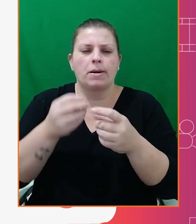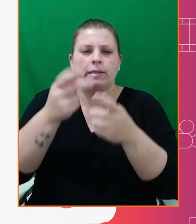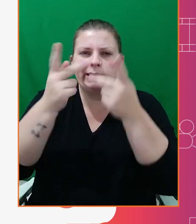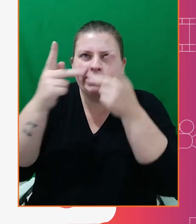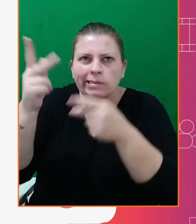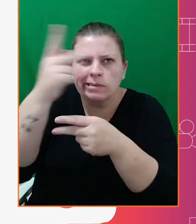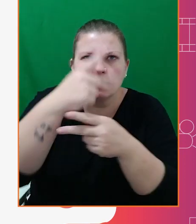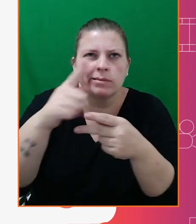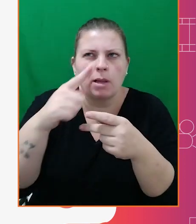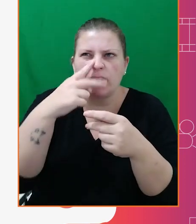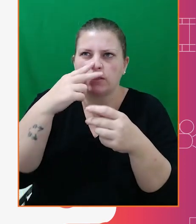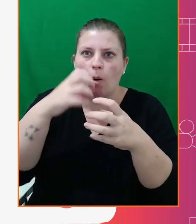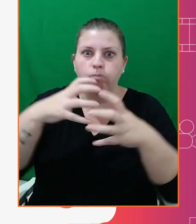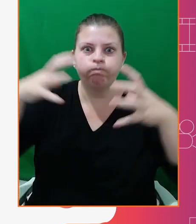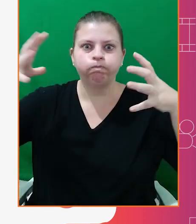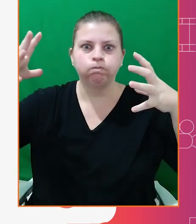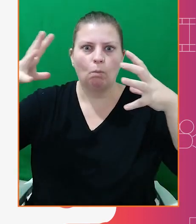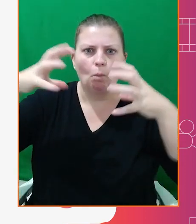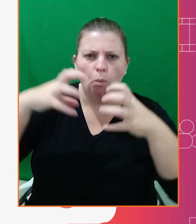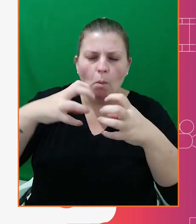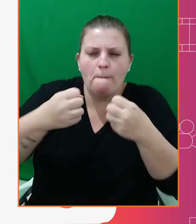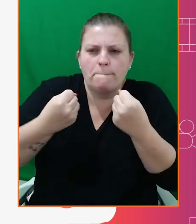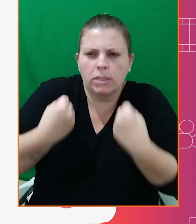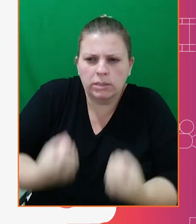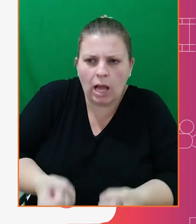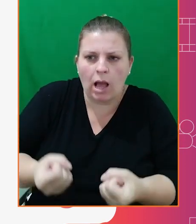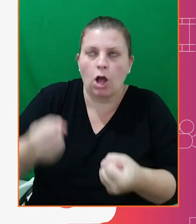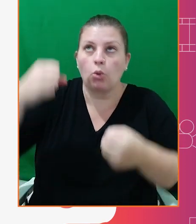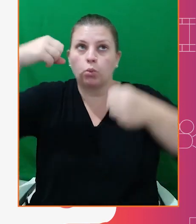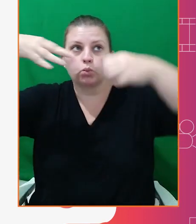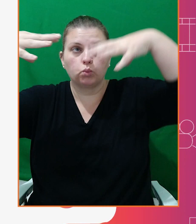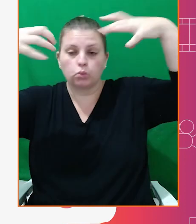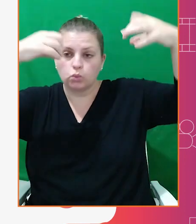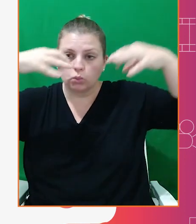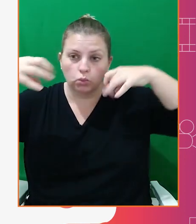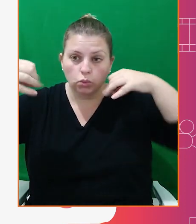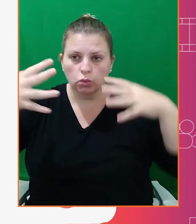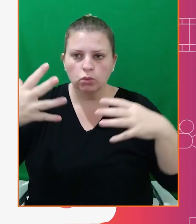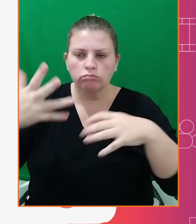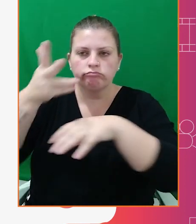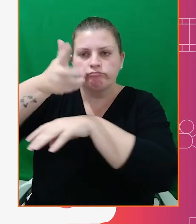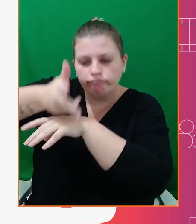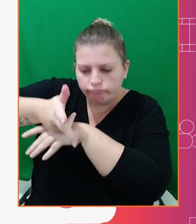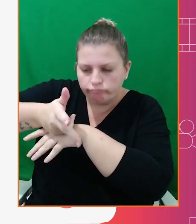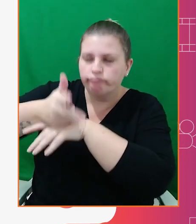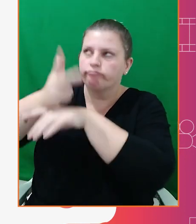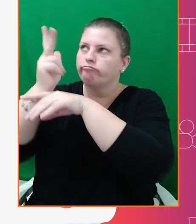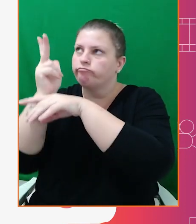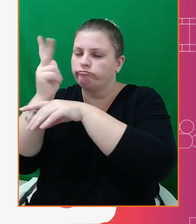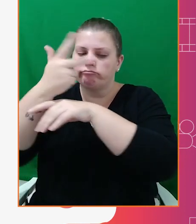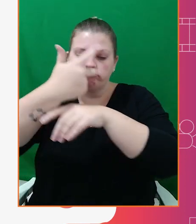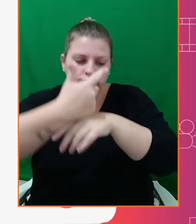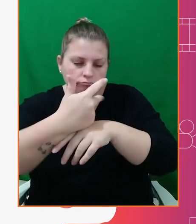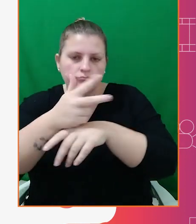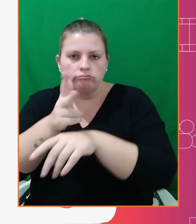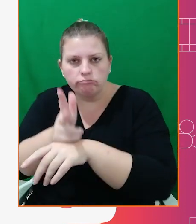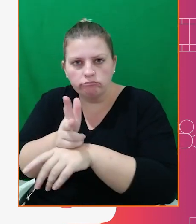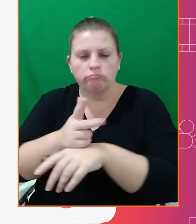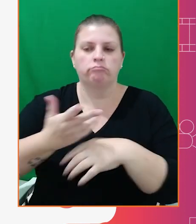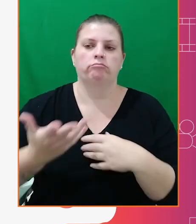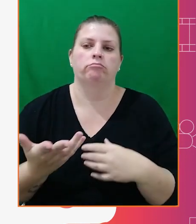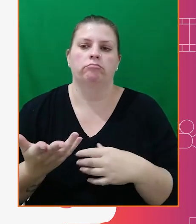acordo com seus tamanhos e suas cores, a iluminação dos elementos, a posição da câmera em relação ao